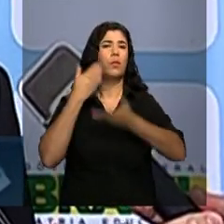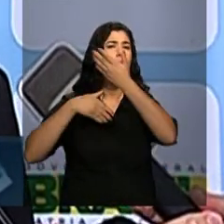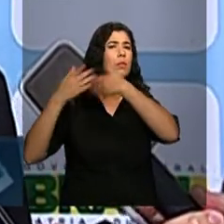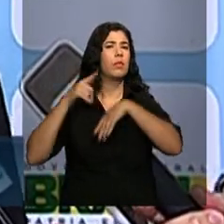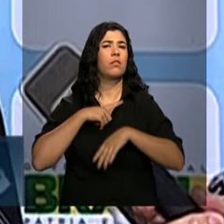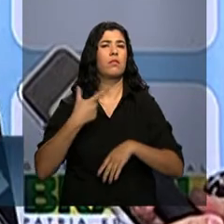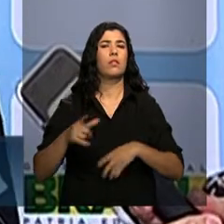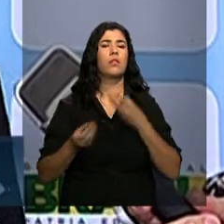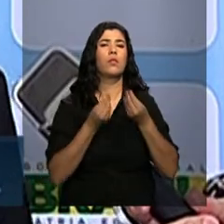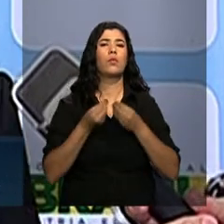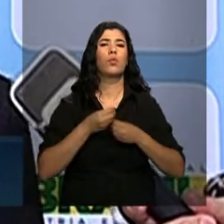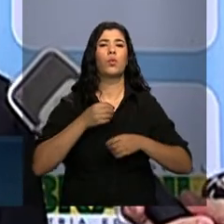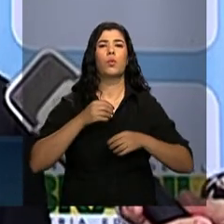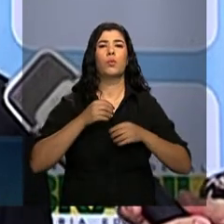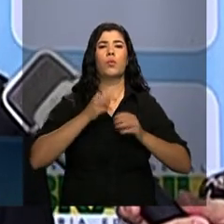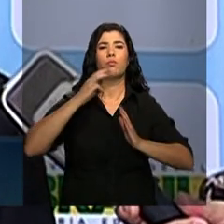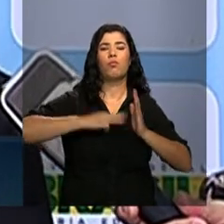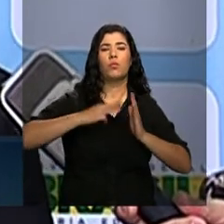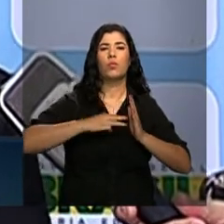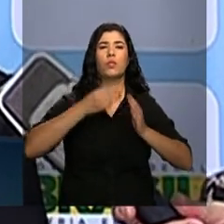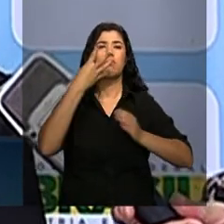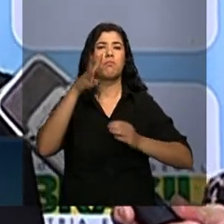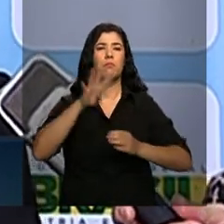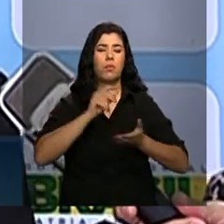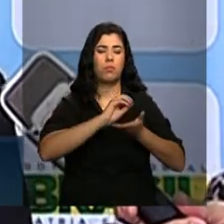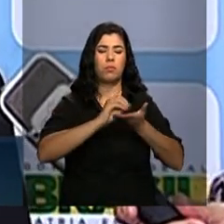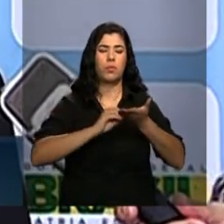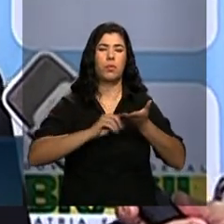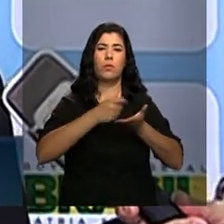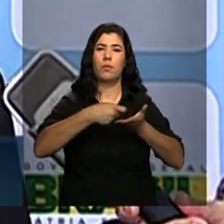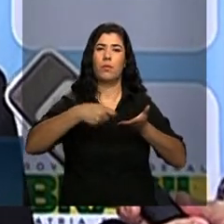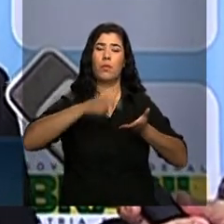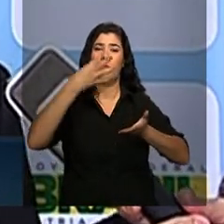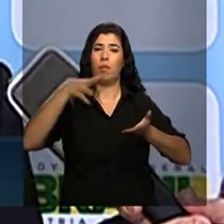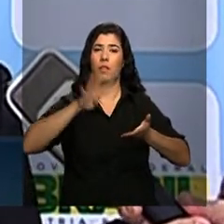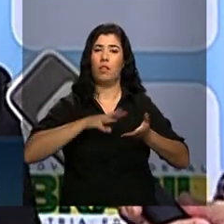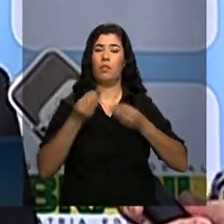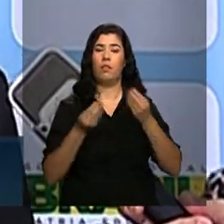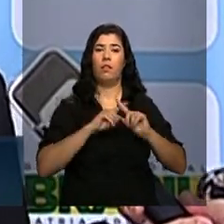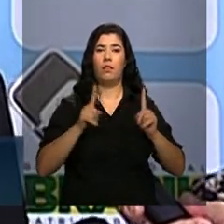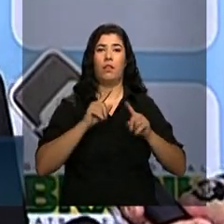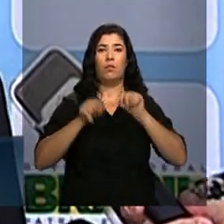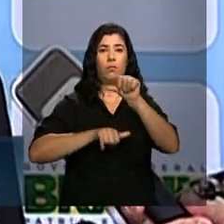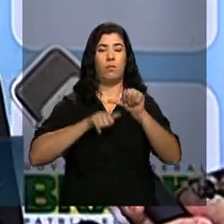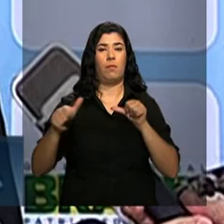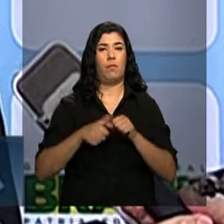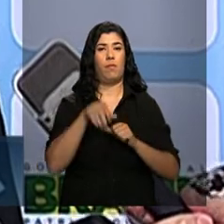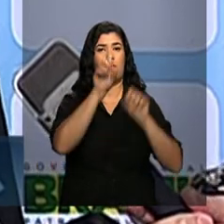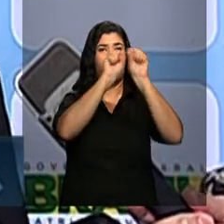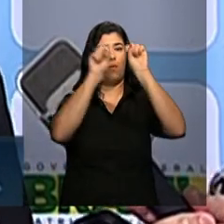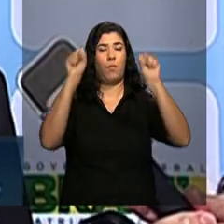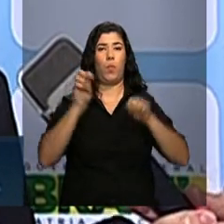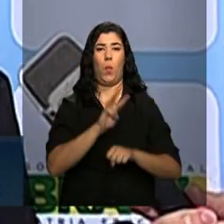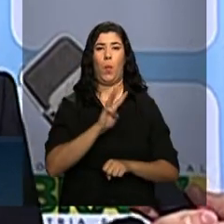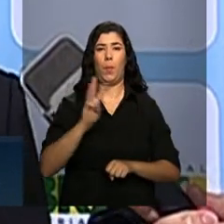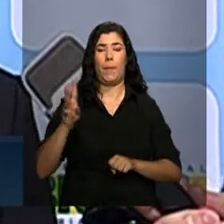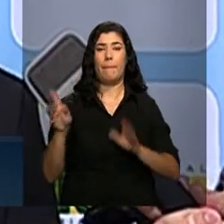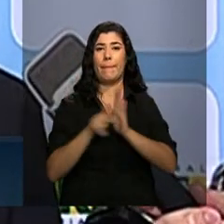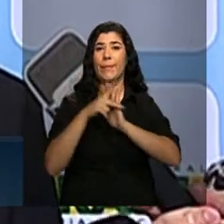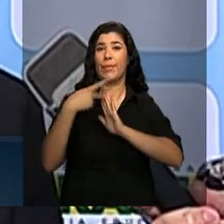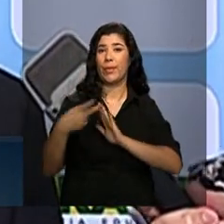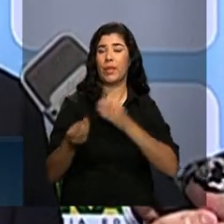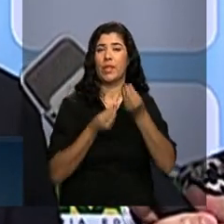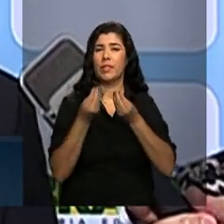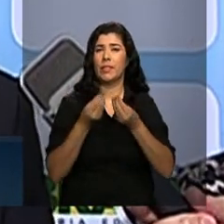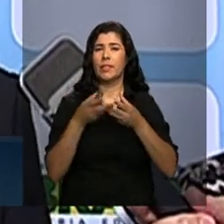muitas vezes feitas de forma manual, em planilhas de Excel, e que agora ganham uma dimensão mais integrada com os demais